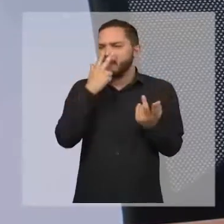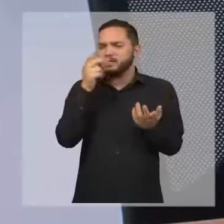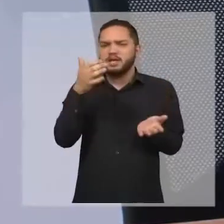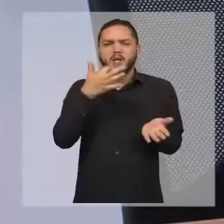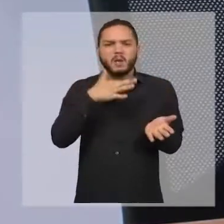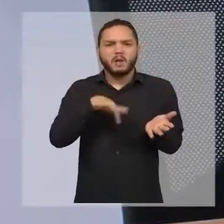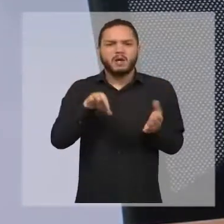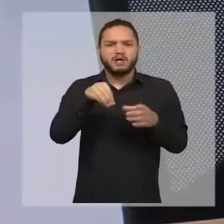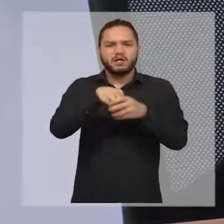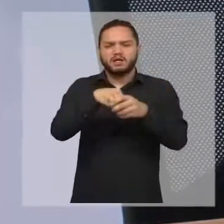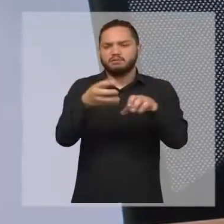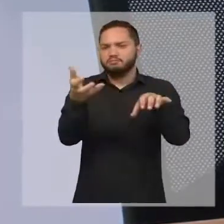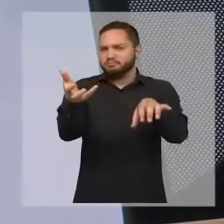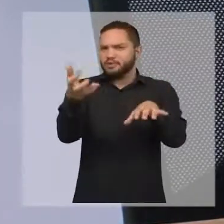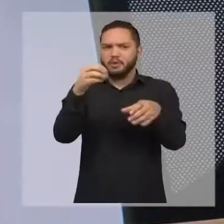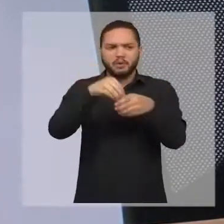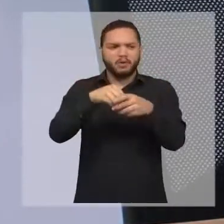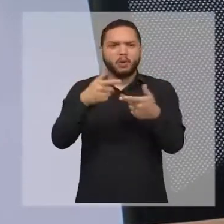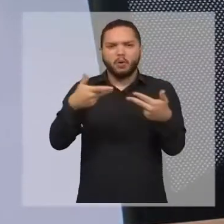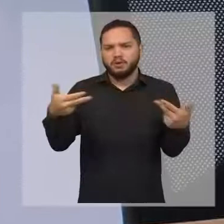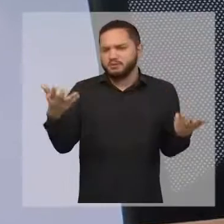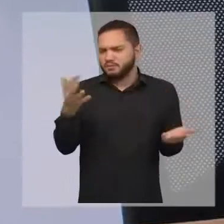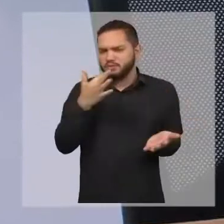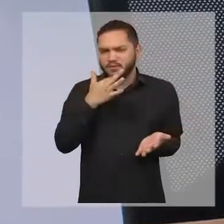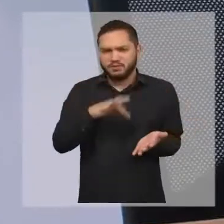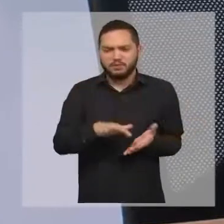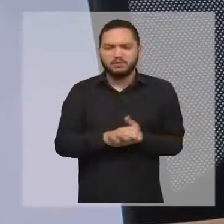representa. E viu que se ele não